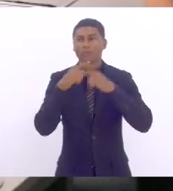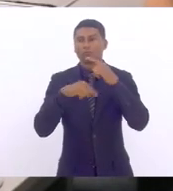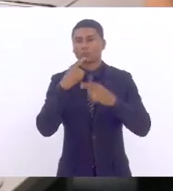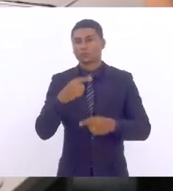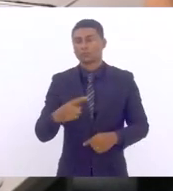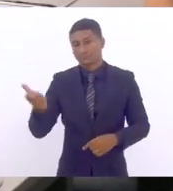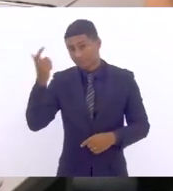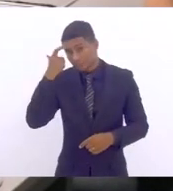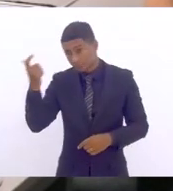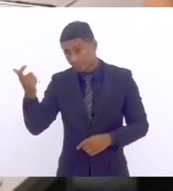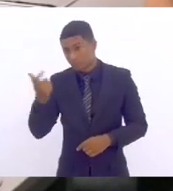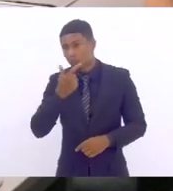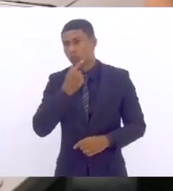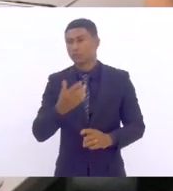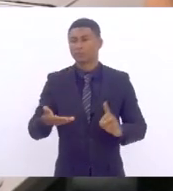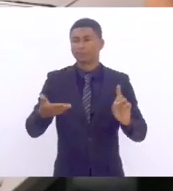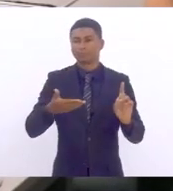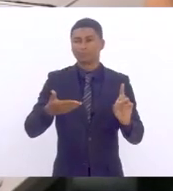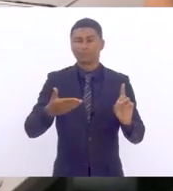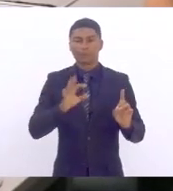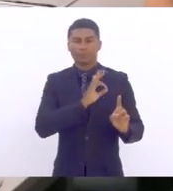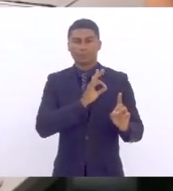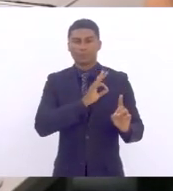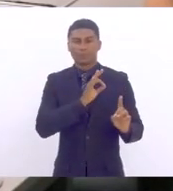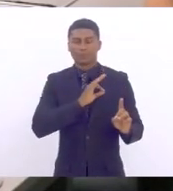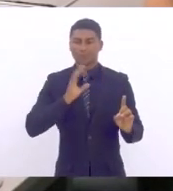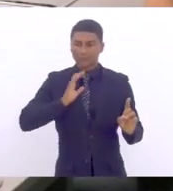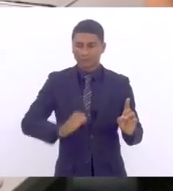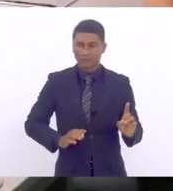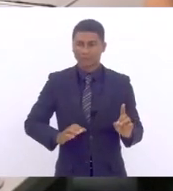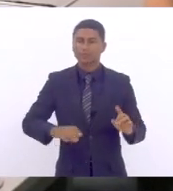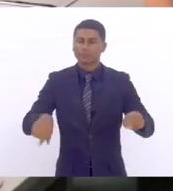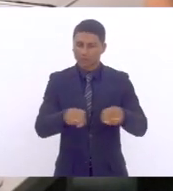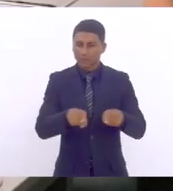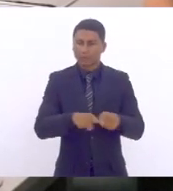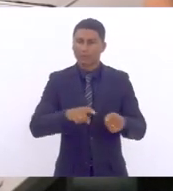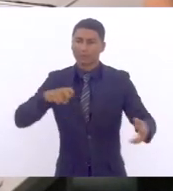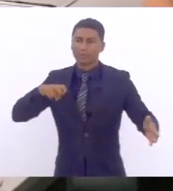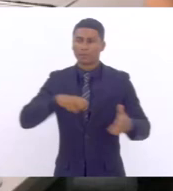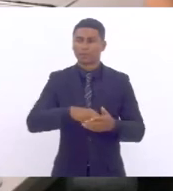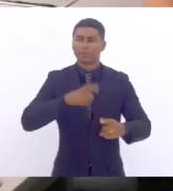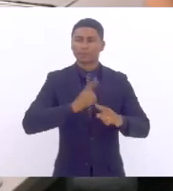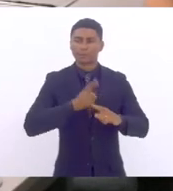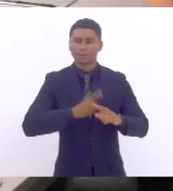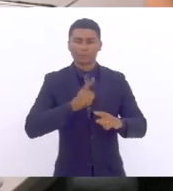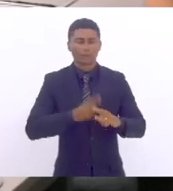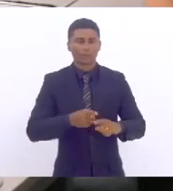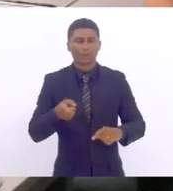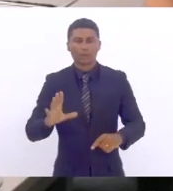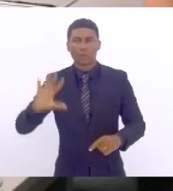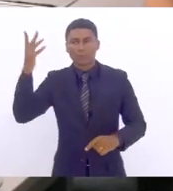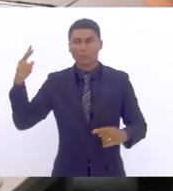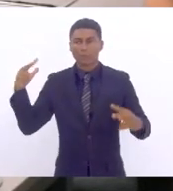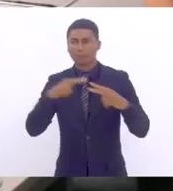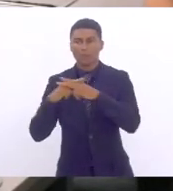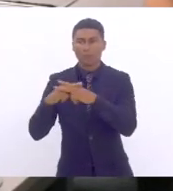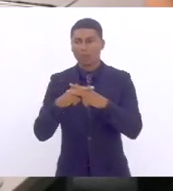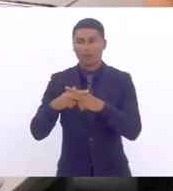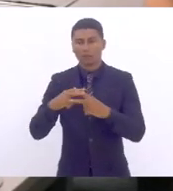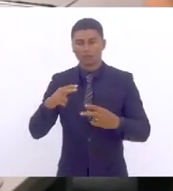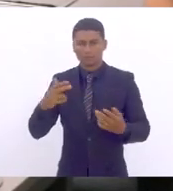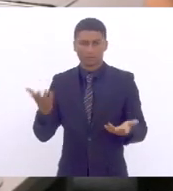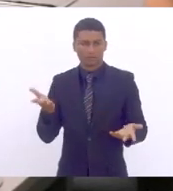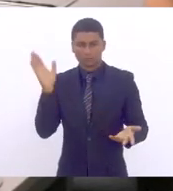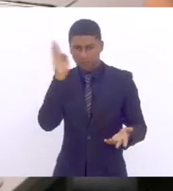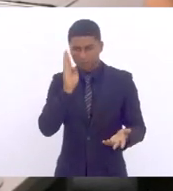senhor, policial civil reformado, tem que também ser punido por uma briga que teve em qualquer lugar que esteja desse país ou desse